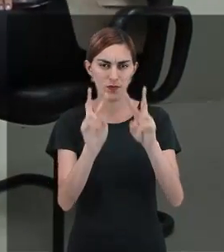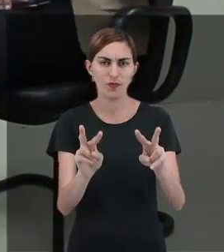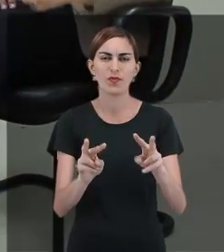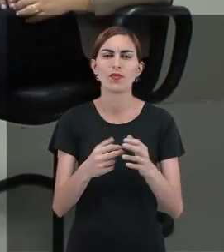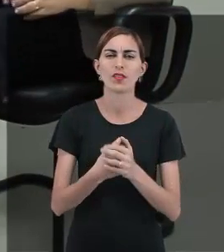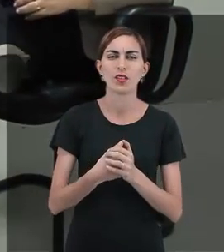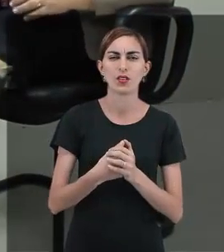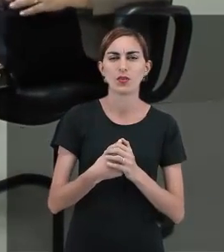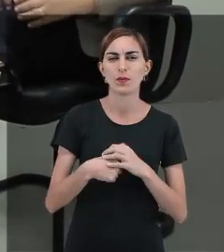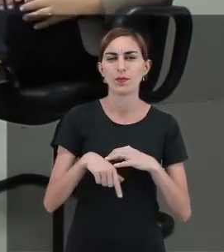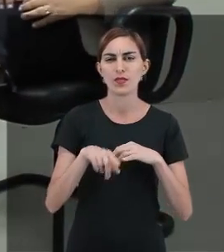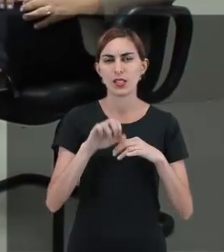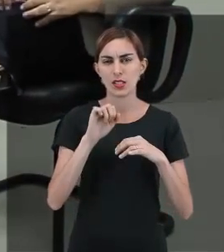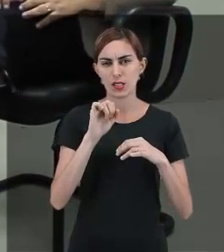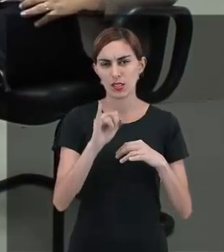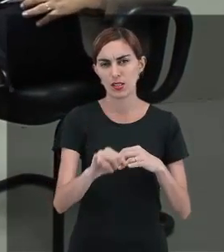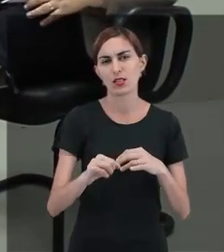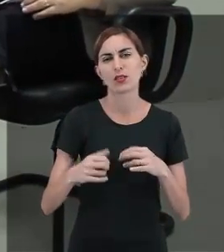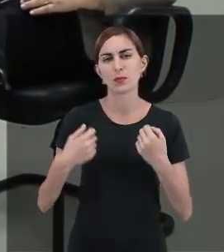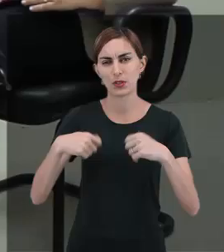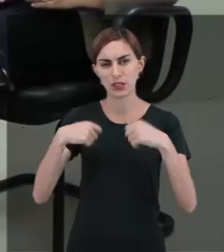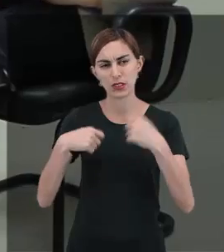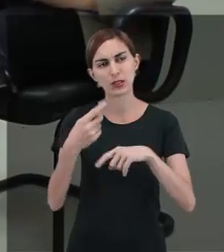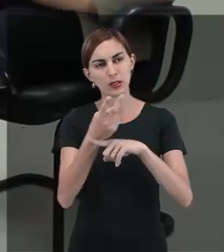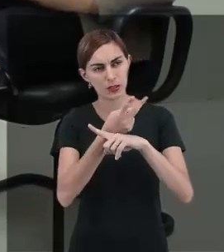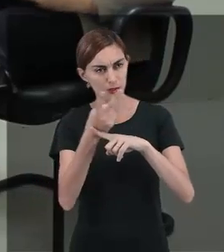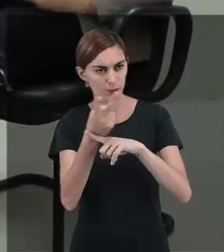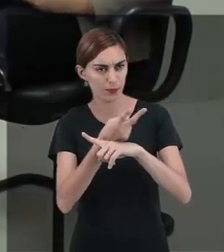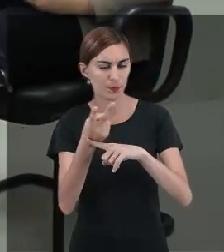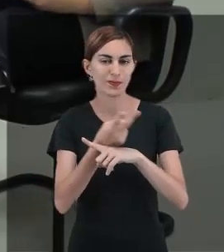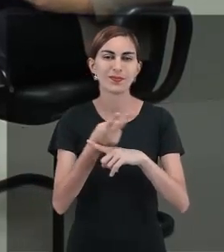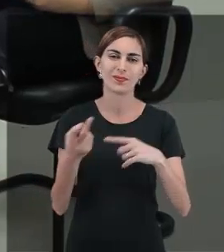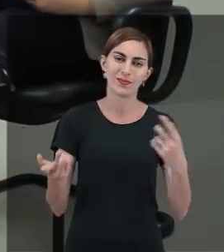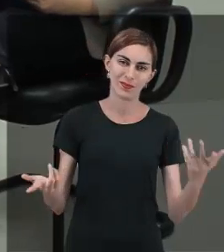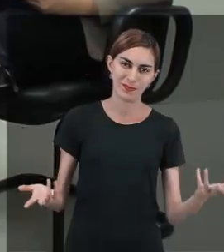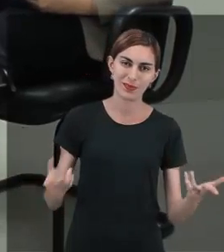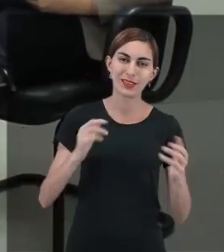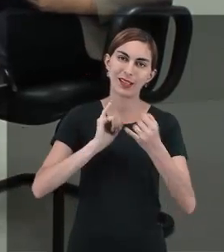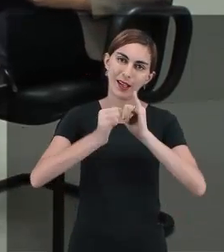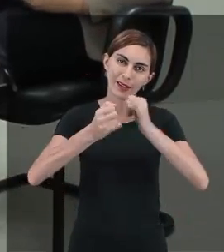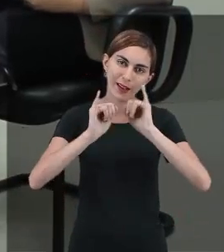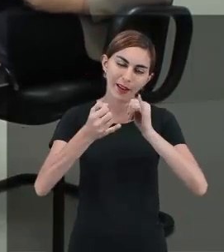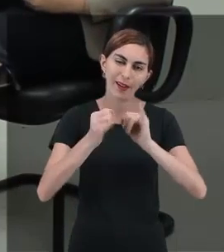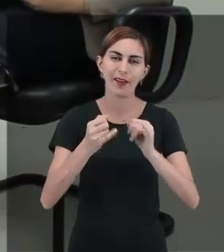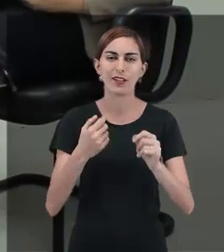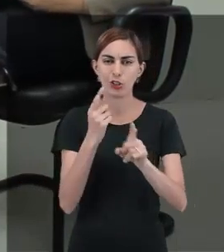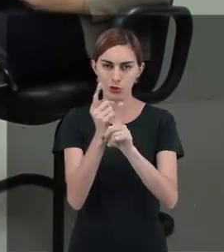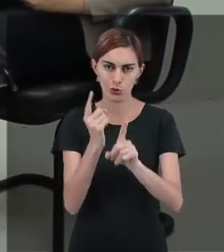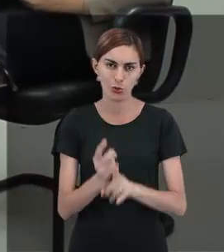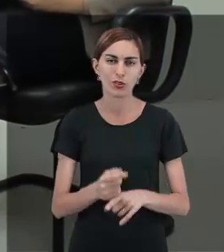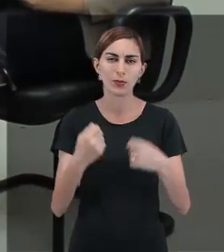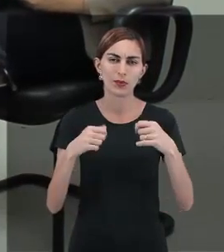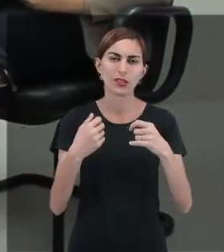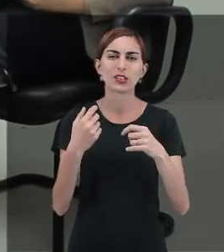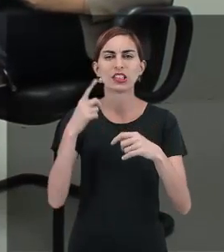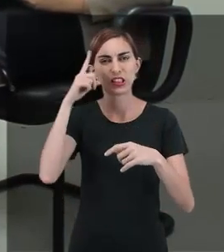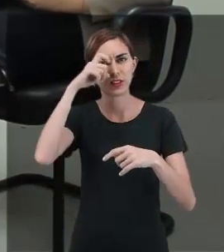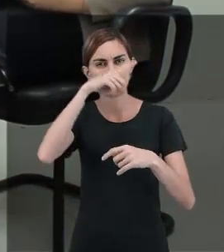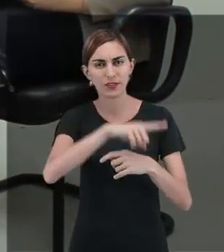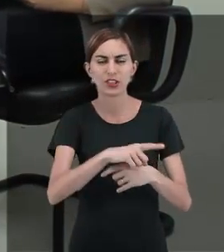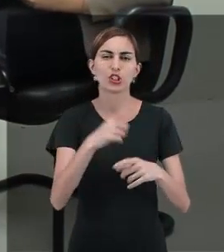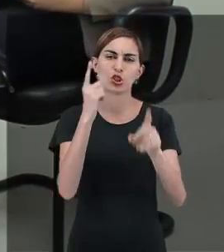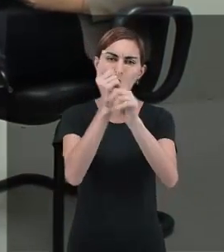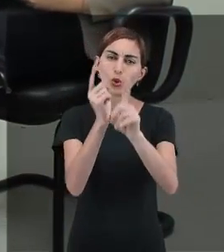que a gente lembraria? Eu, particularmente, teria que procurar na internet para ver onde é que... Mesmo assim, com grande dificuldade